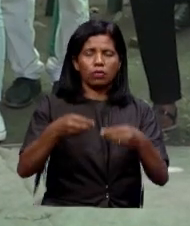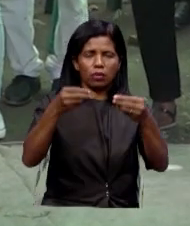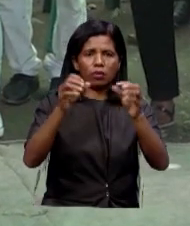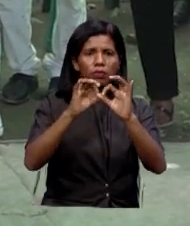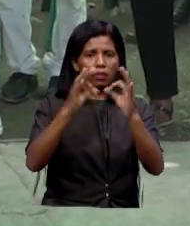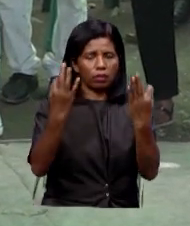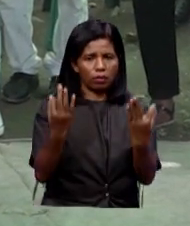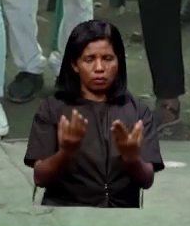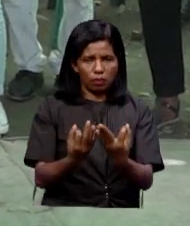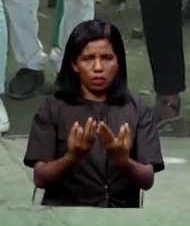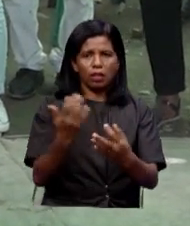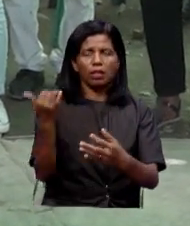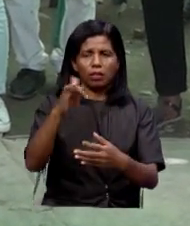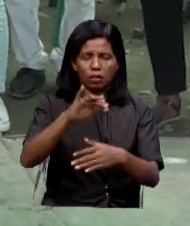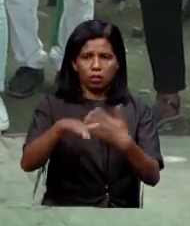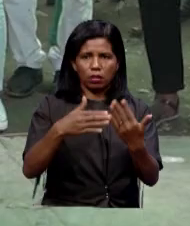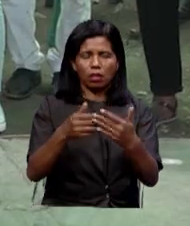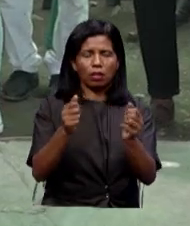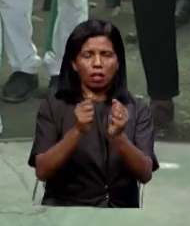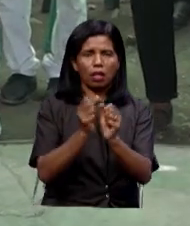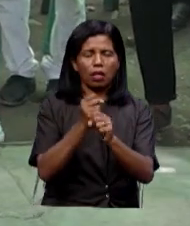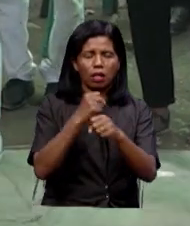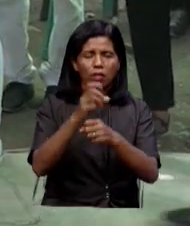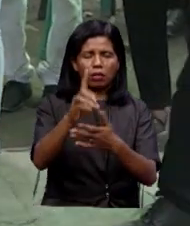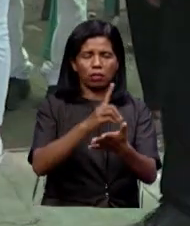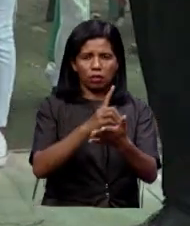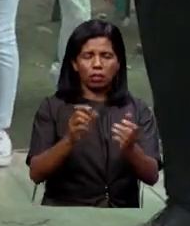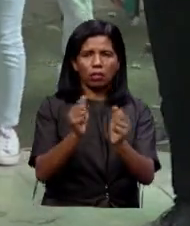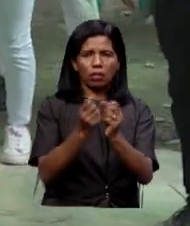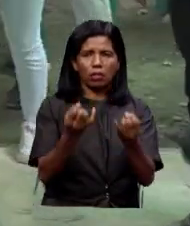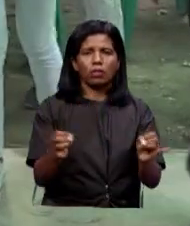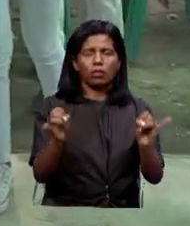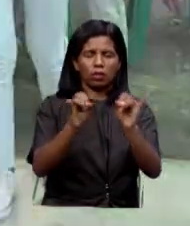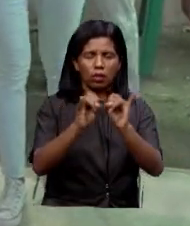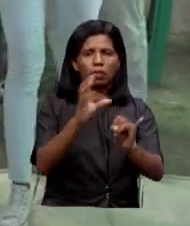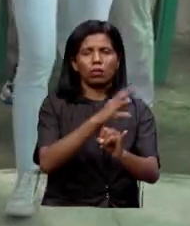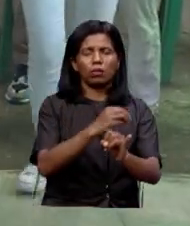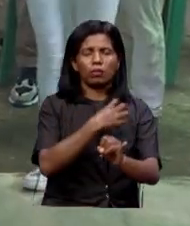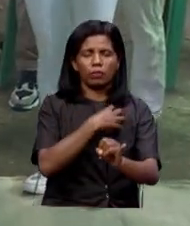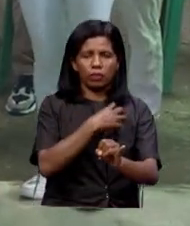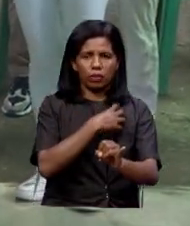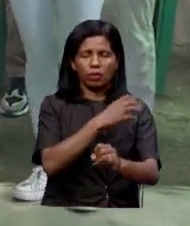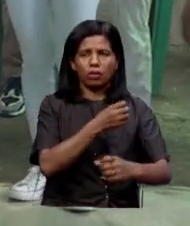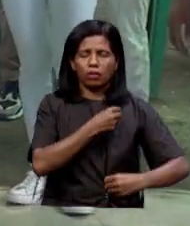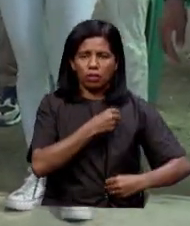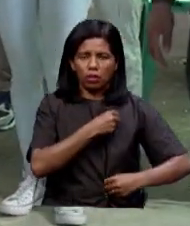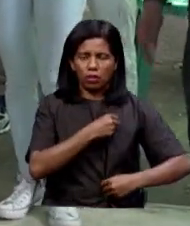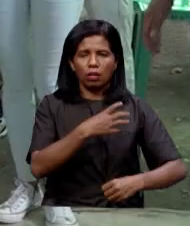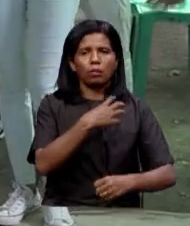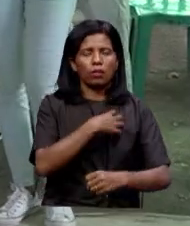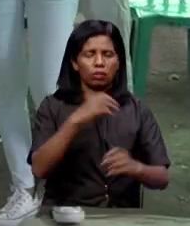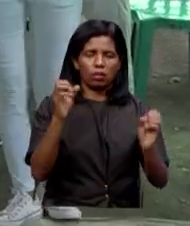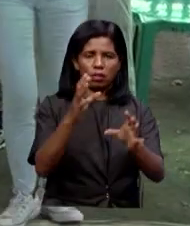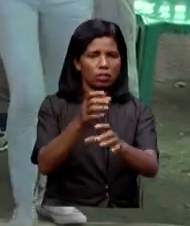faheba cada uma kain sirene, hamosu discriminação entre instituição FFDTL no PNTL, tamba FFDTL Simo, mas PNTL